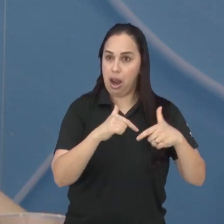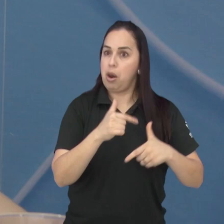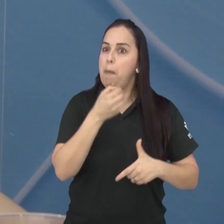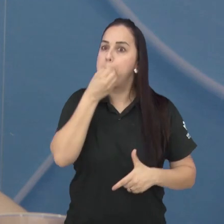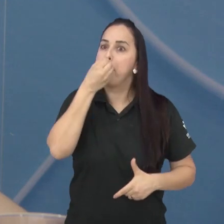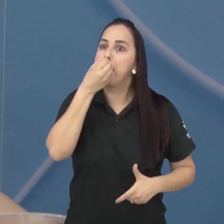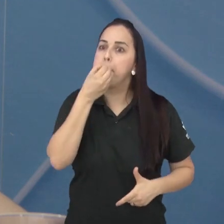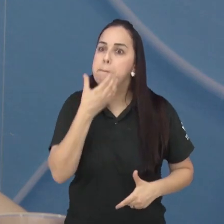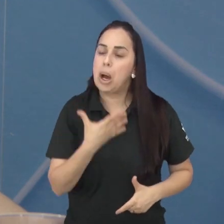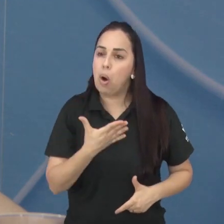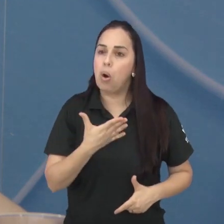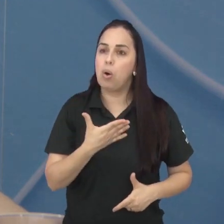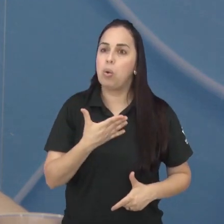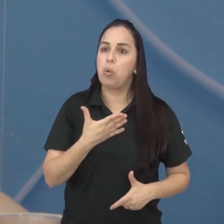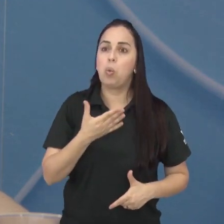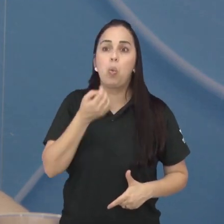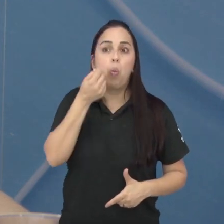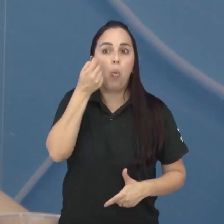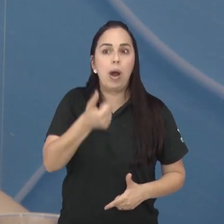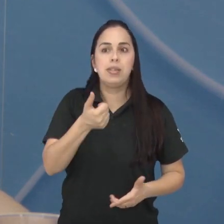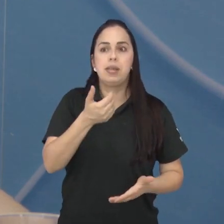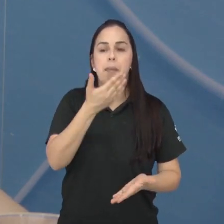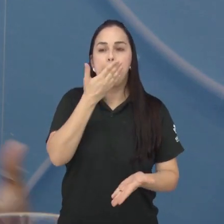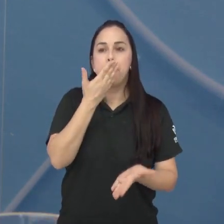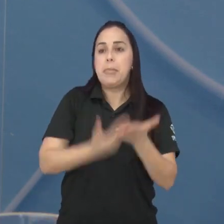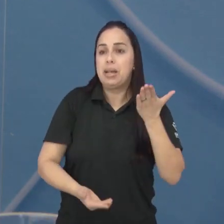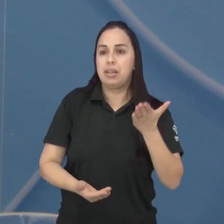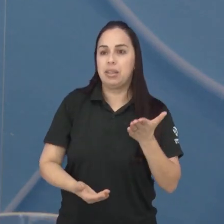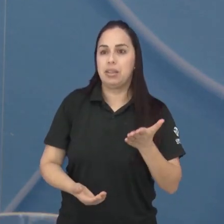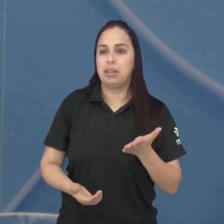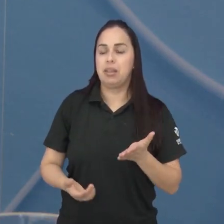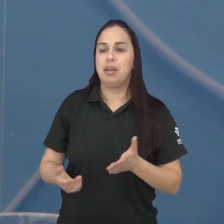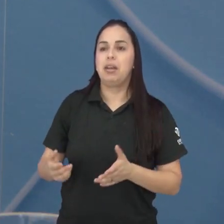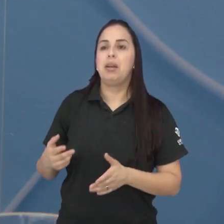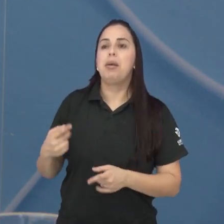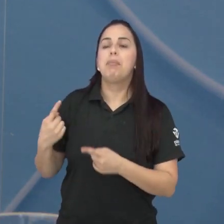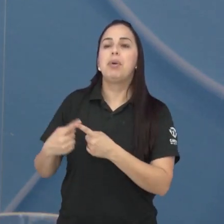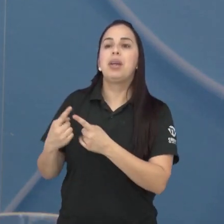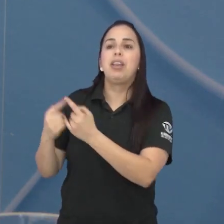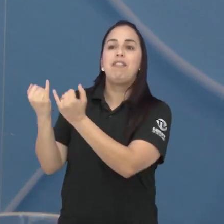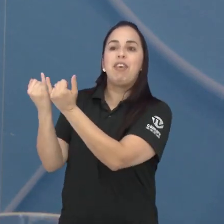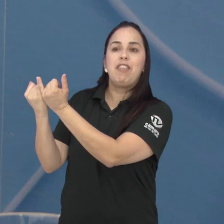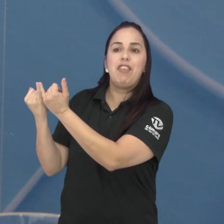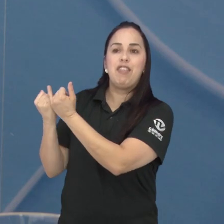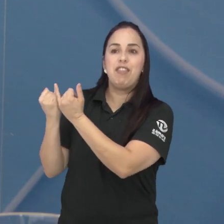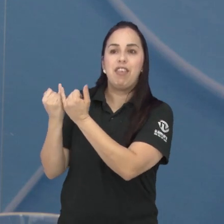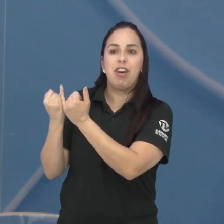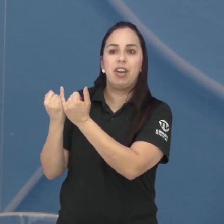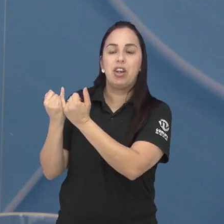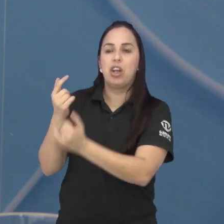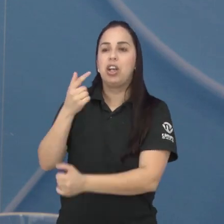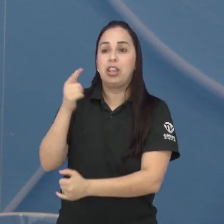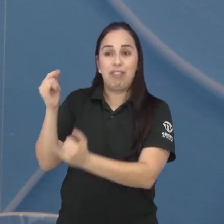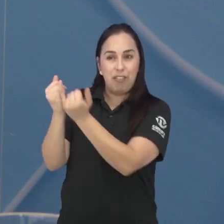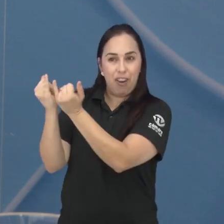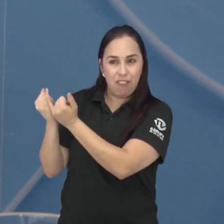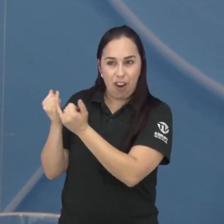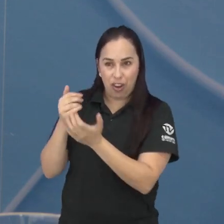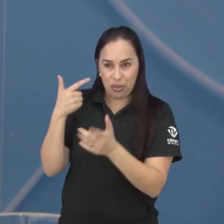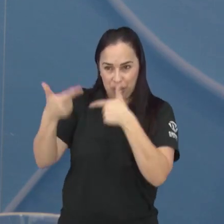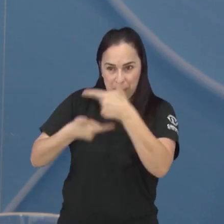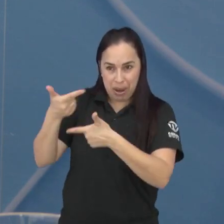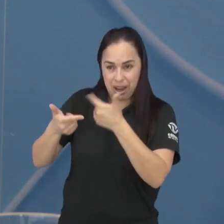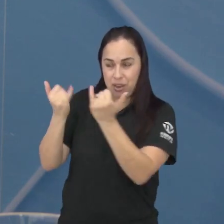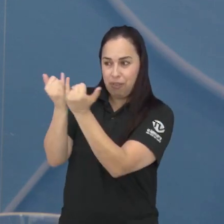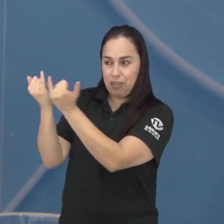bem, quase que eu vou pro ralo no trabalho, porque começou a boato no próprio trabalho, a Rosa tá apanhando do namorado, e não